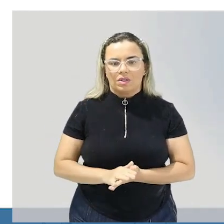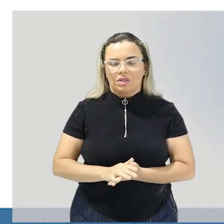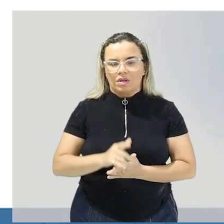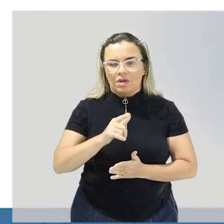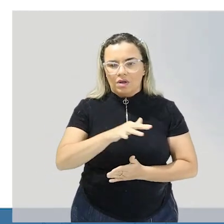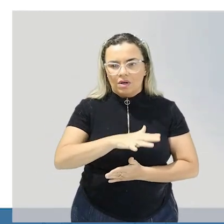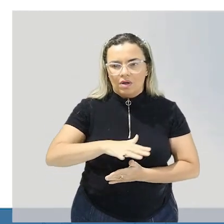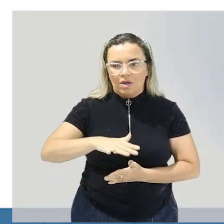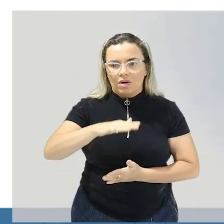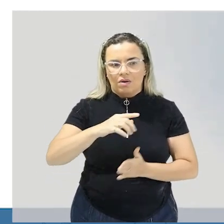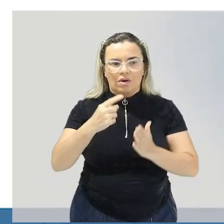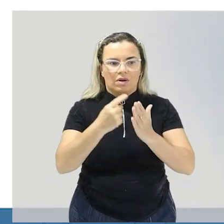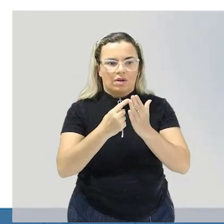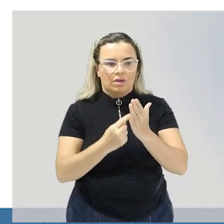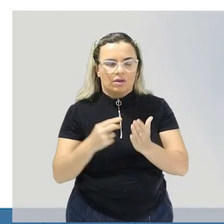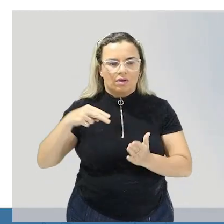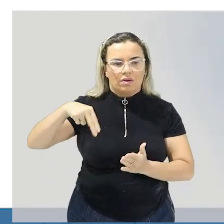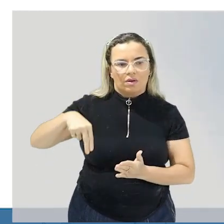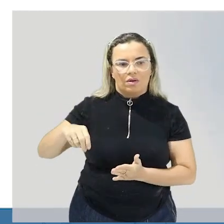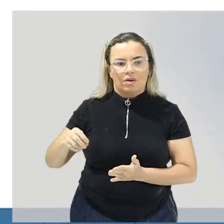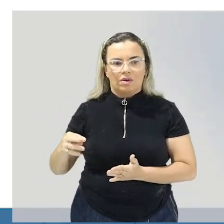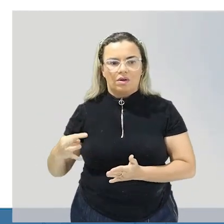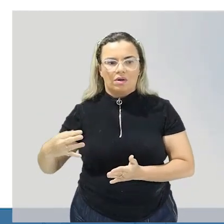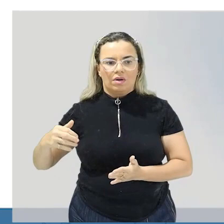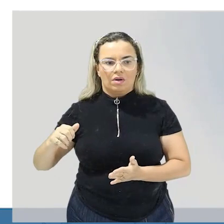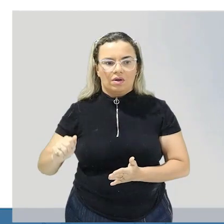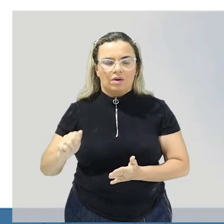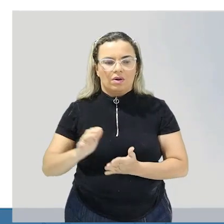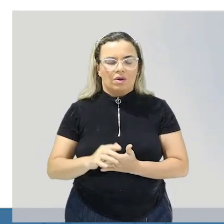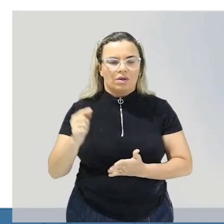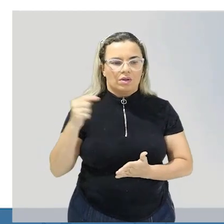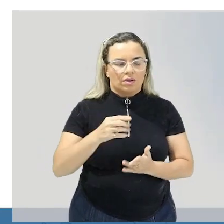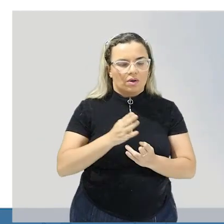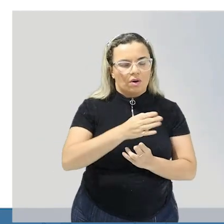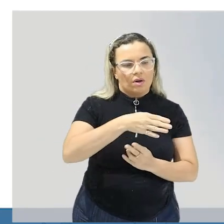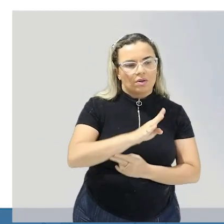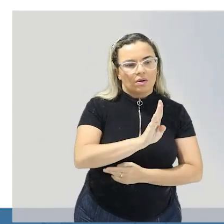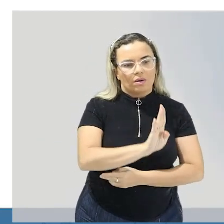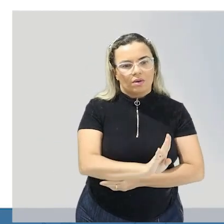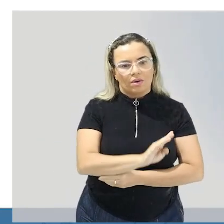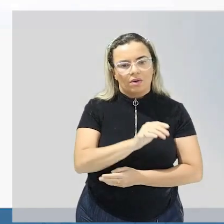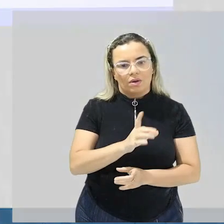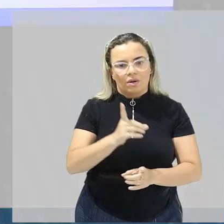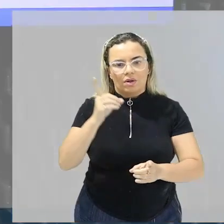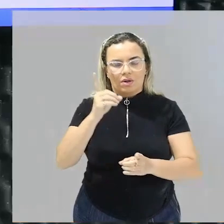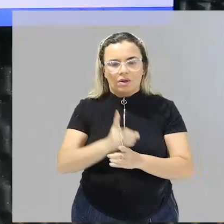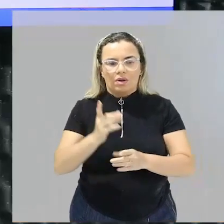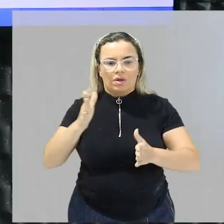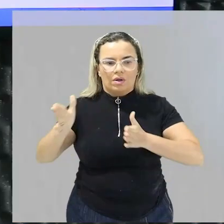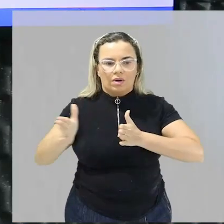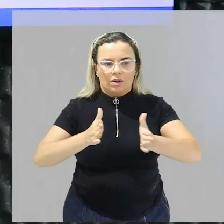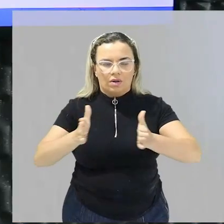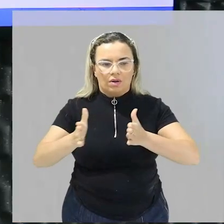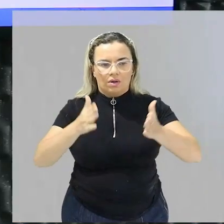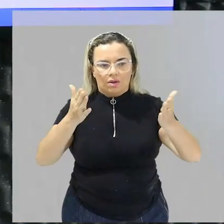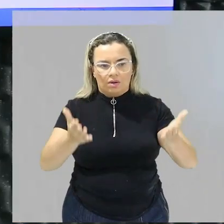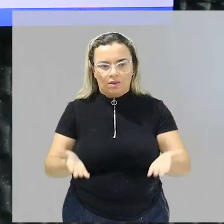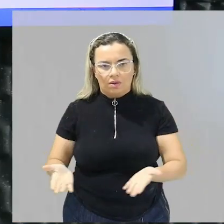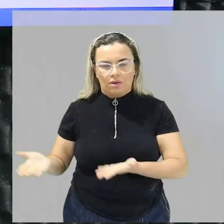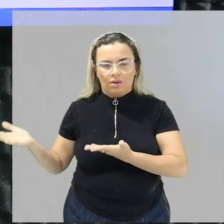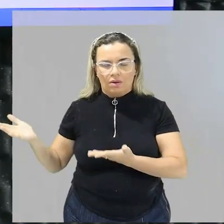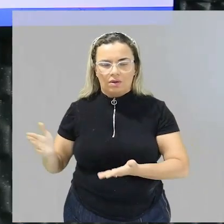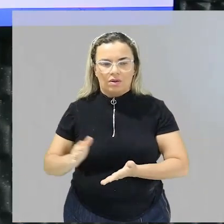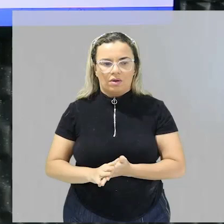como neutra. O parâmetro B, então, encontrava-se no intervalo. E aqui veja